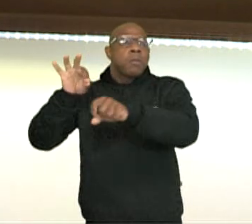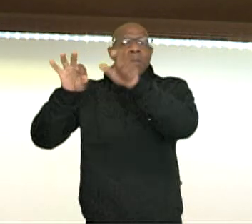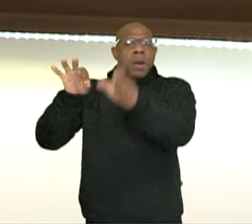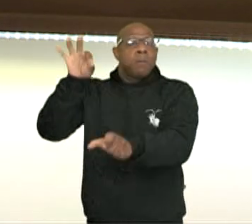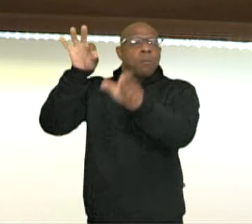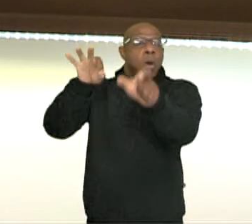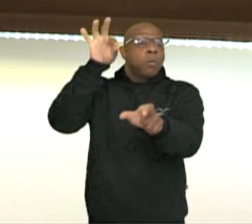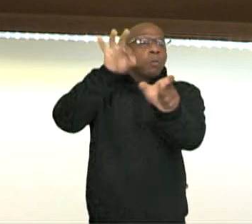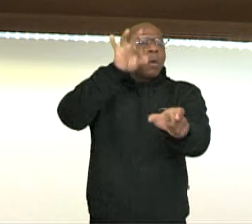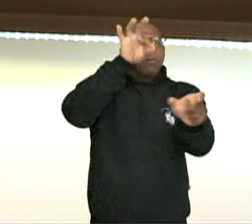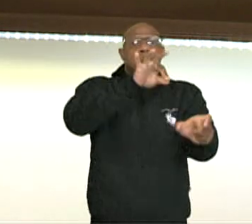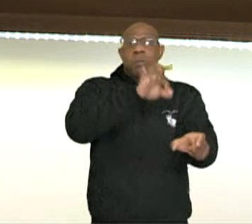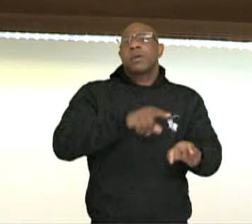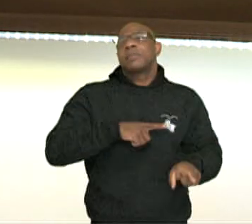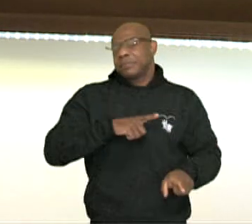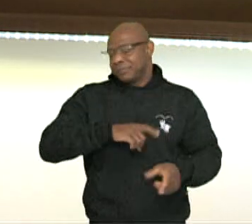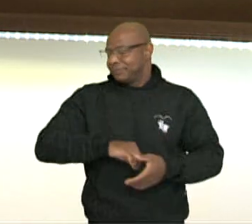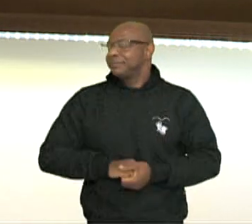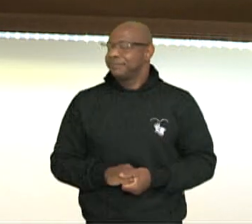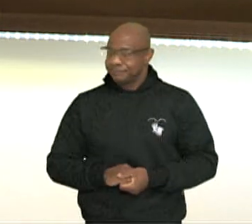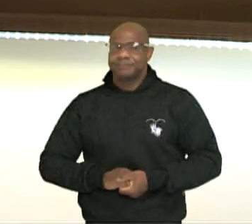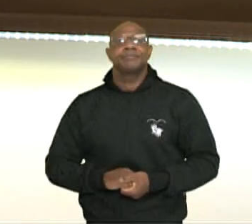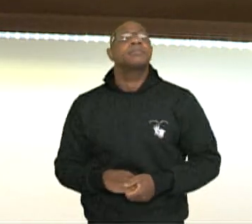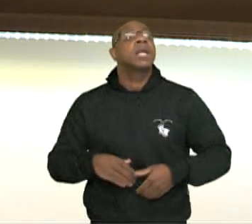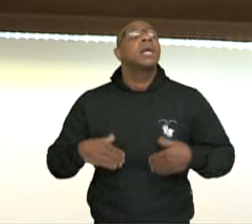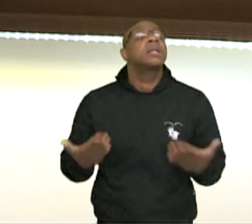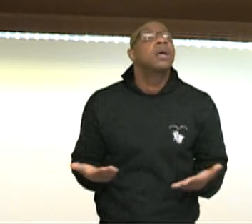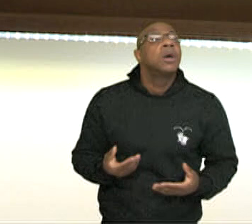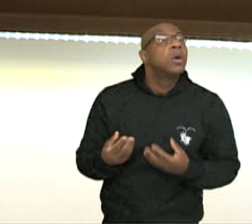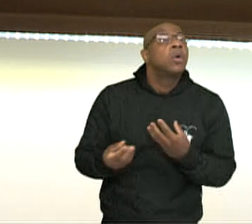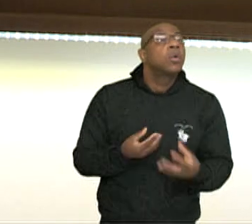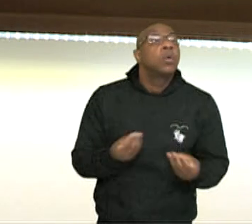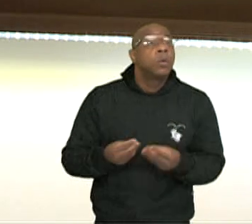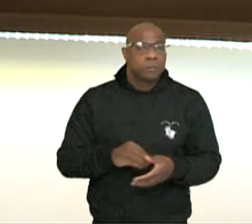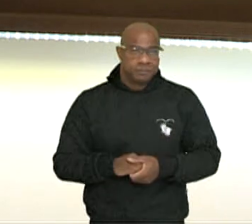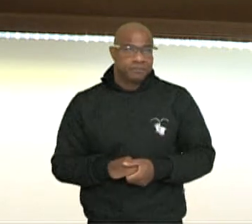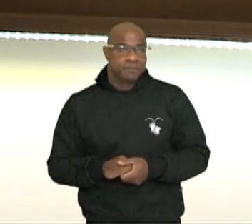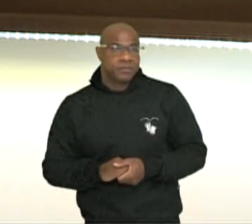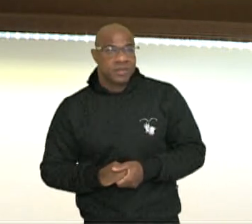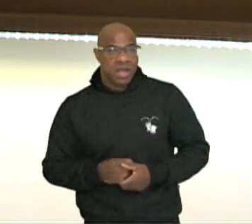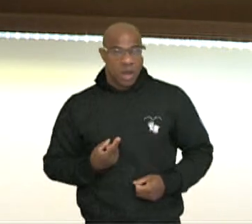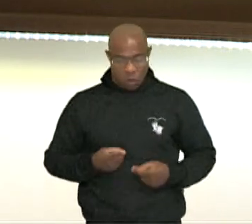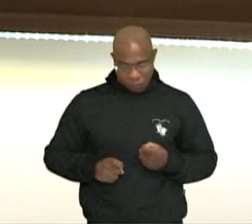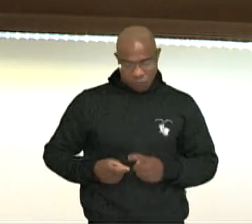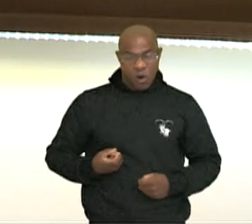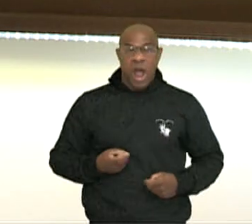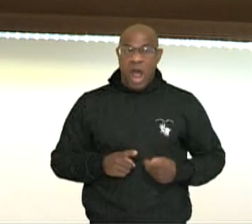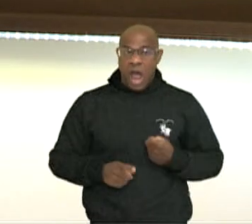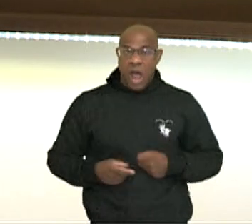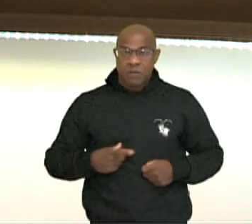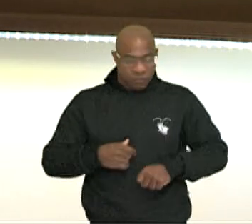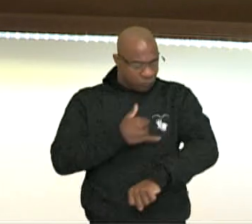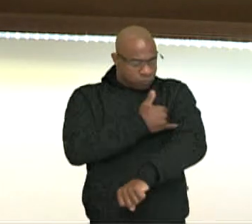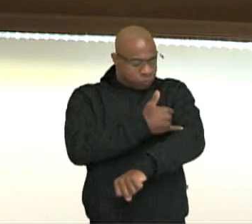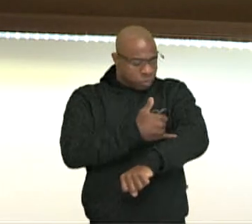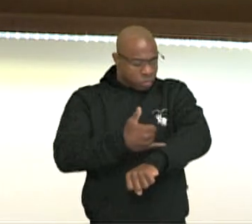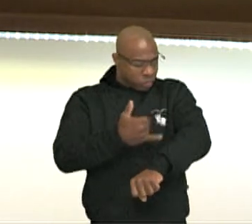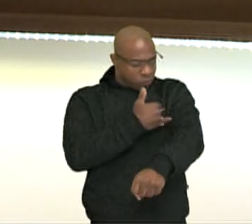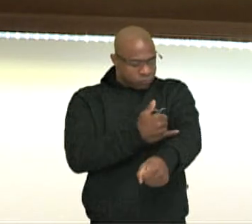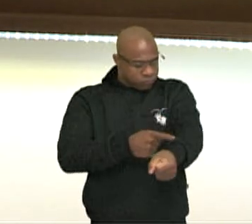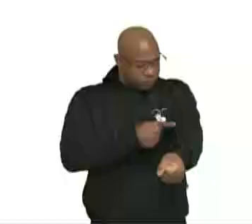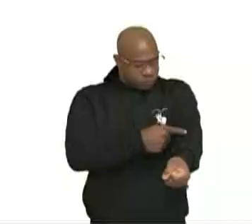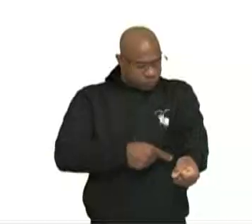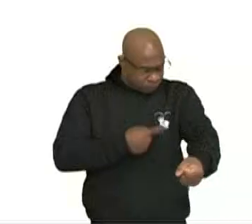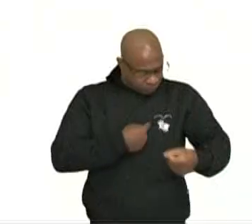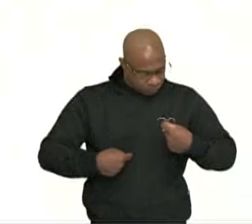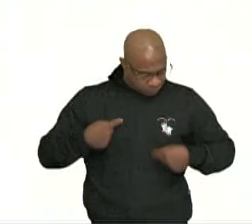então. Muito bem. Como os vermes vivem nos vasos linfáticos, né, os vasos